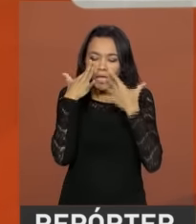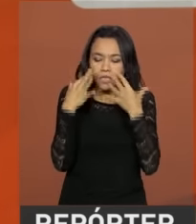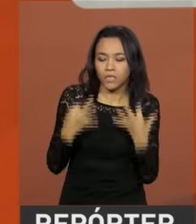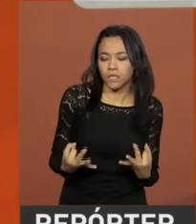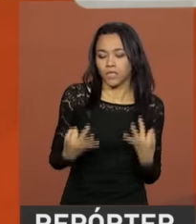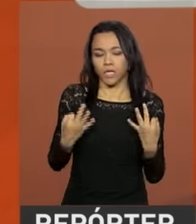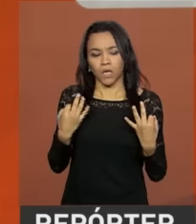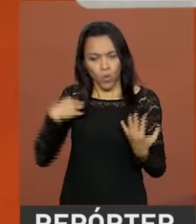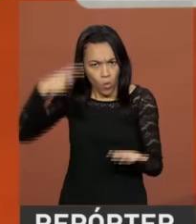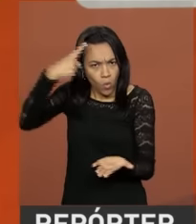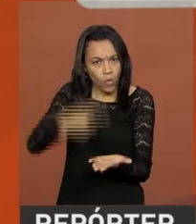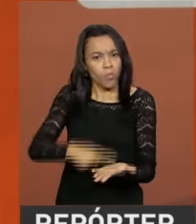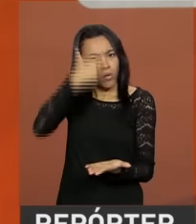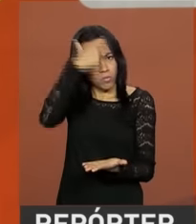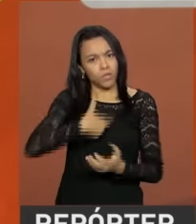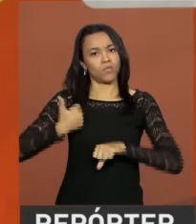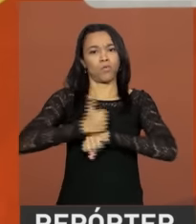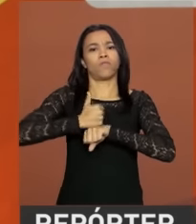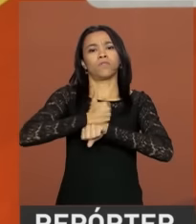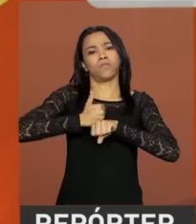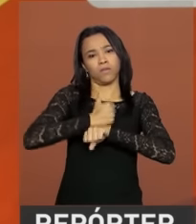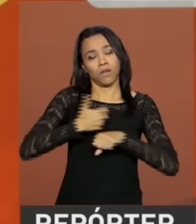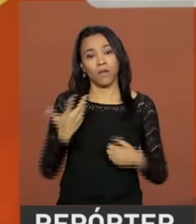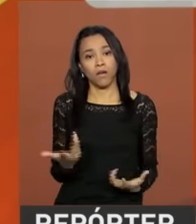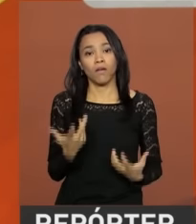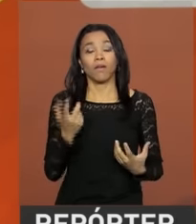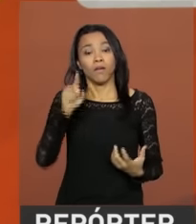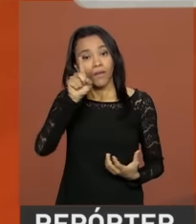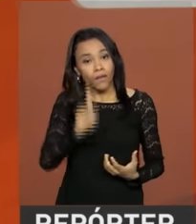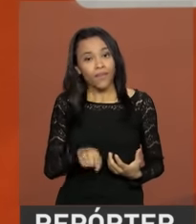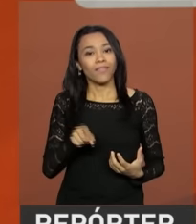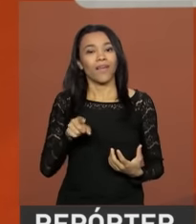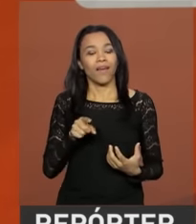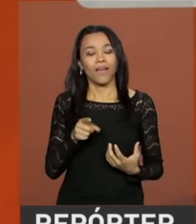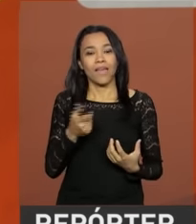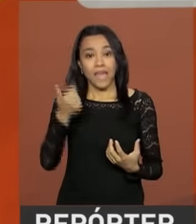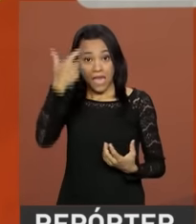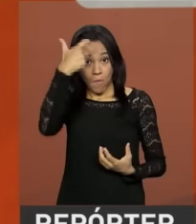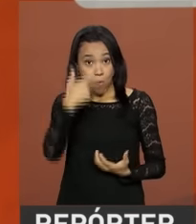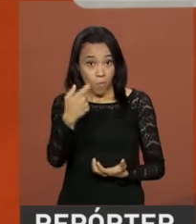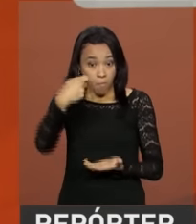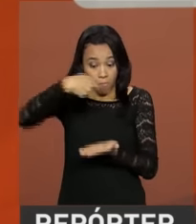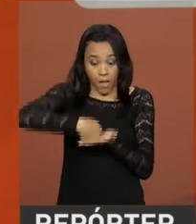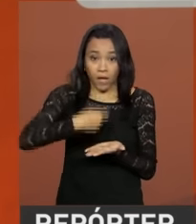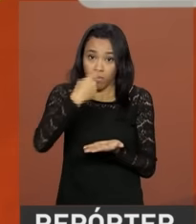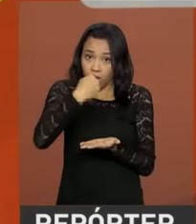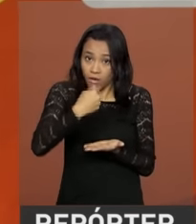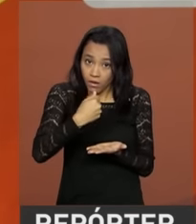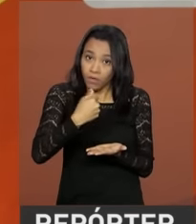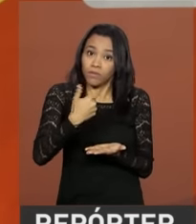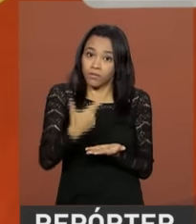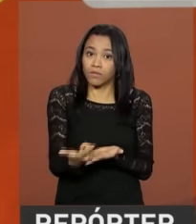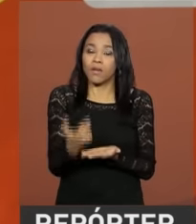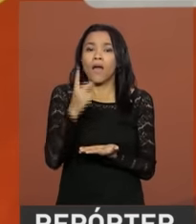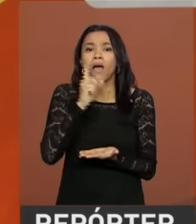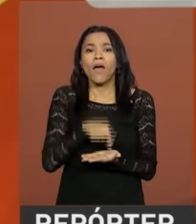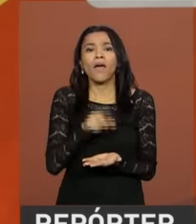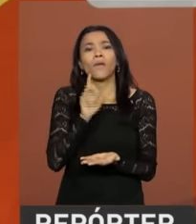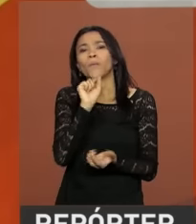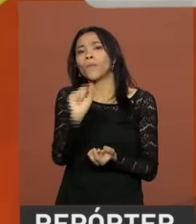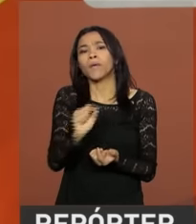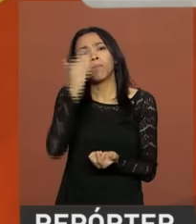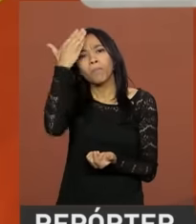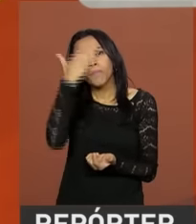muito compromisso de atividades que estão lá na ponta. Esses pagamentos são, de fato, uma amostra,